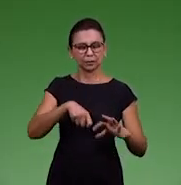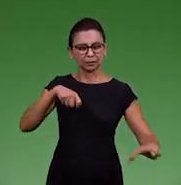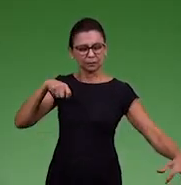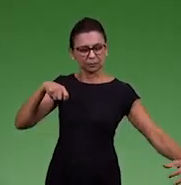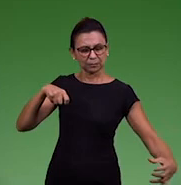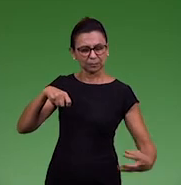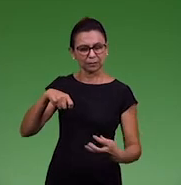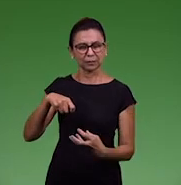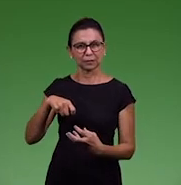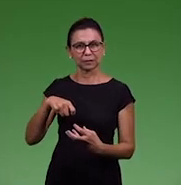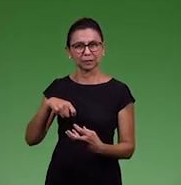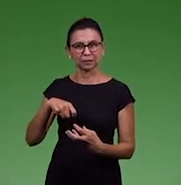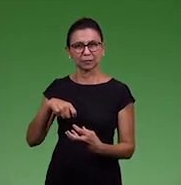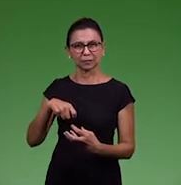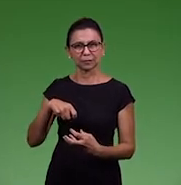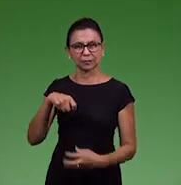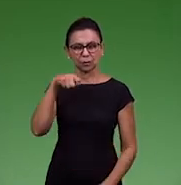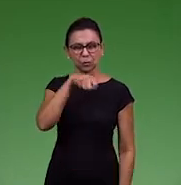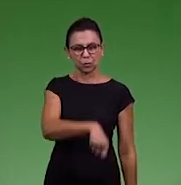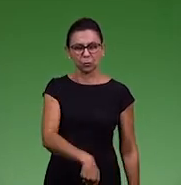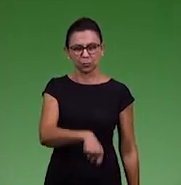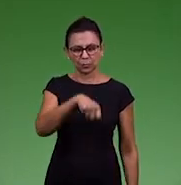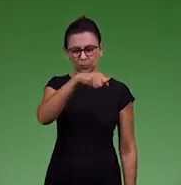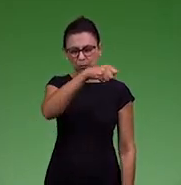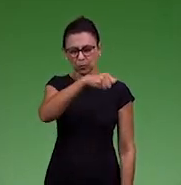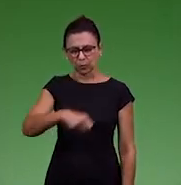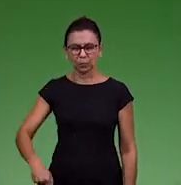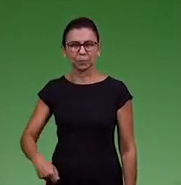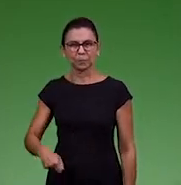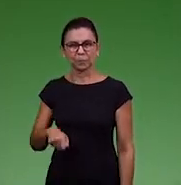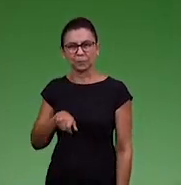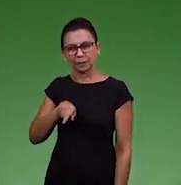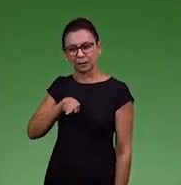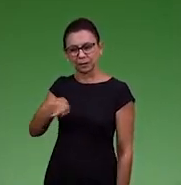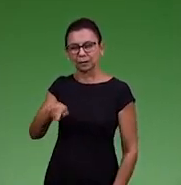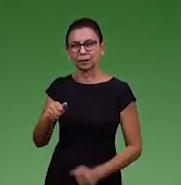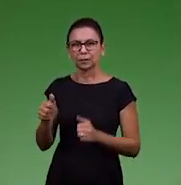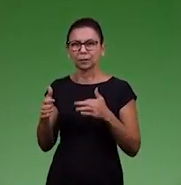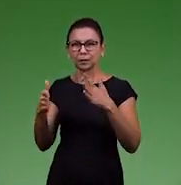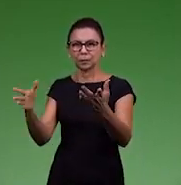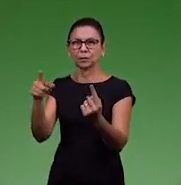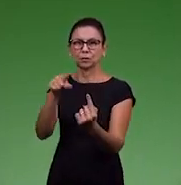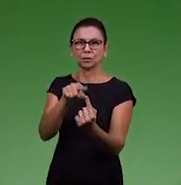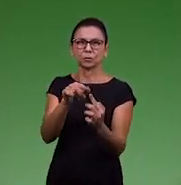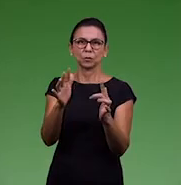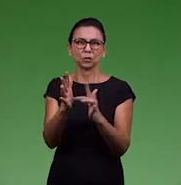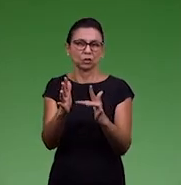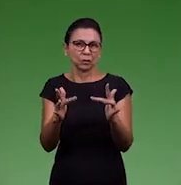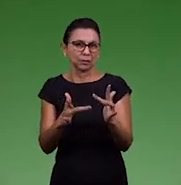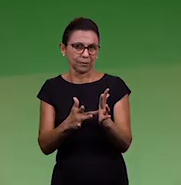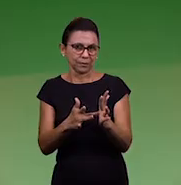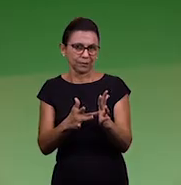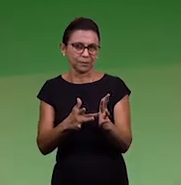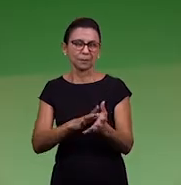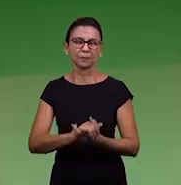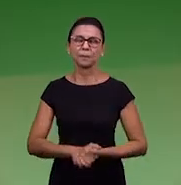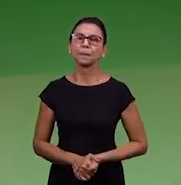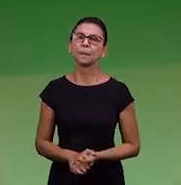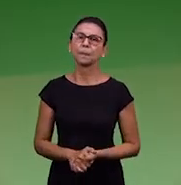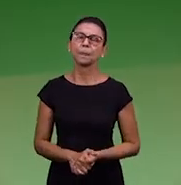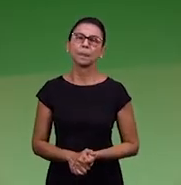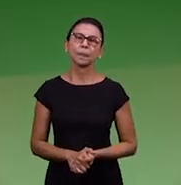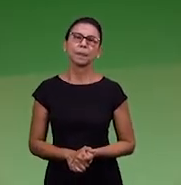Filho, aí a Jesus na parte da Trindade no Novo Testamento. Bom, naturalmente que